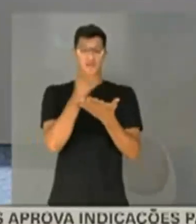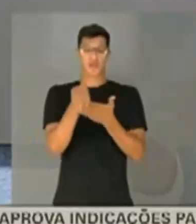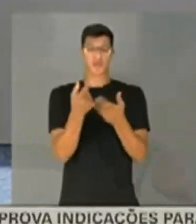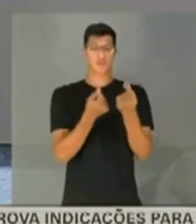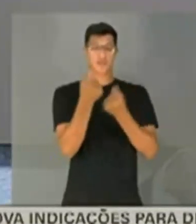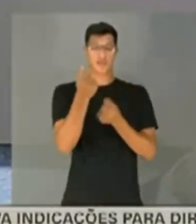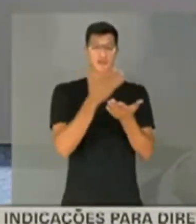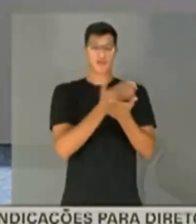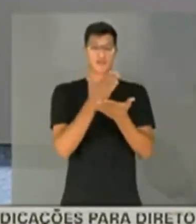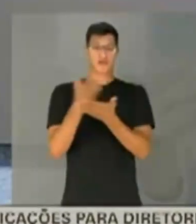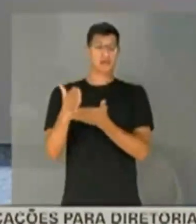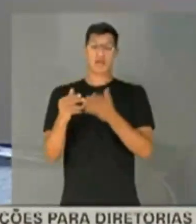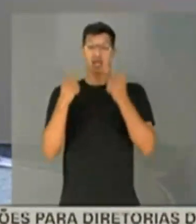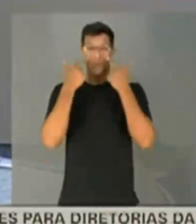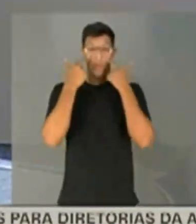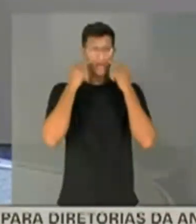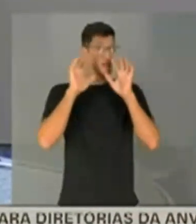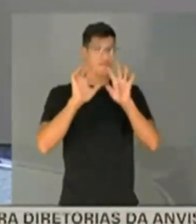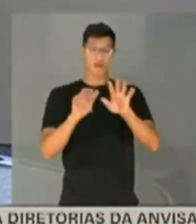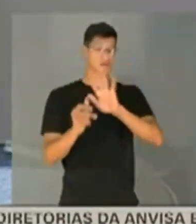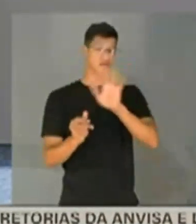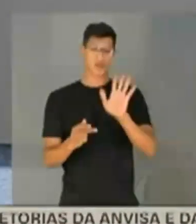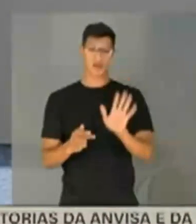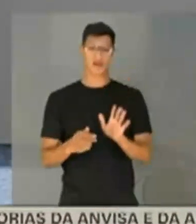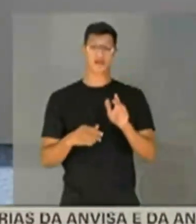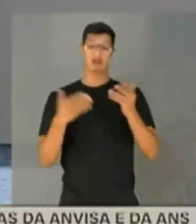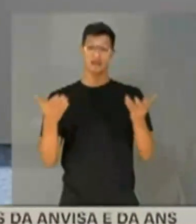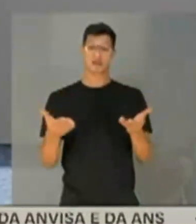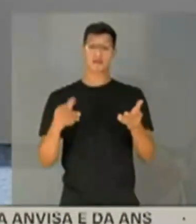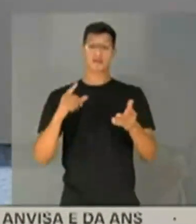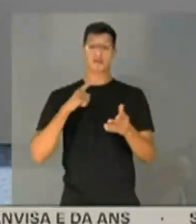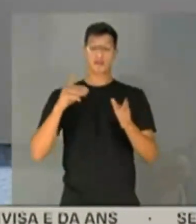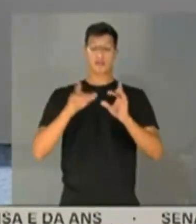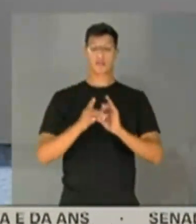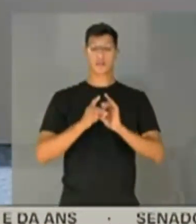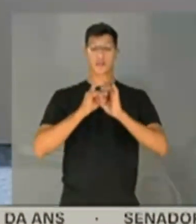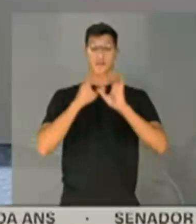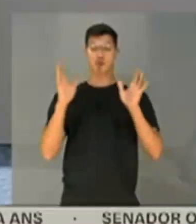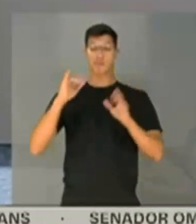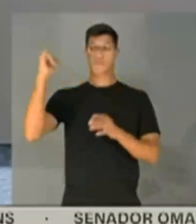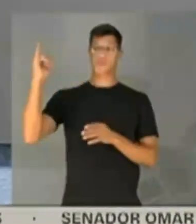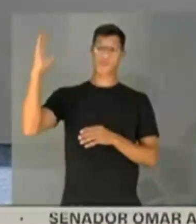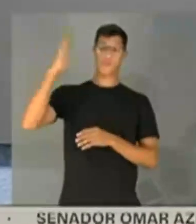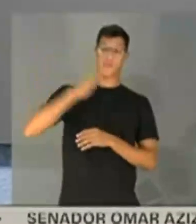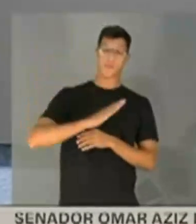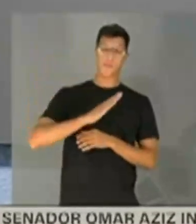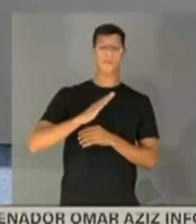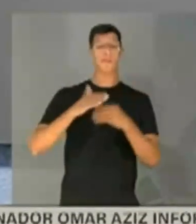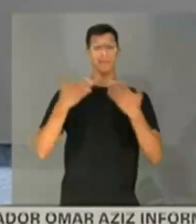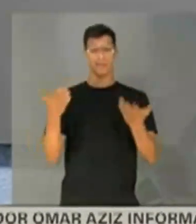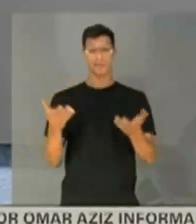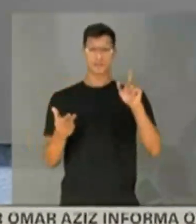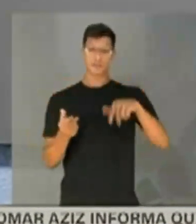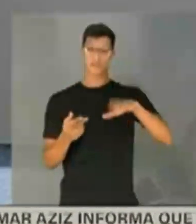com parcela, ela não observa isso. Então, estaria autorizada a importação. E